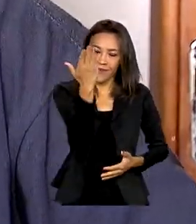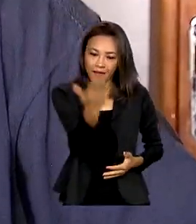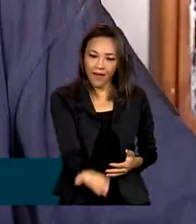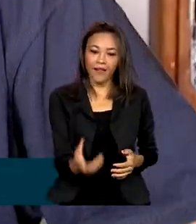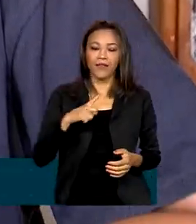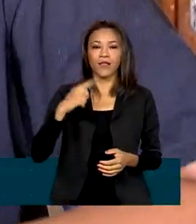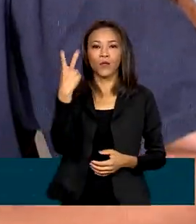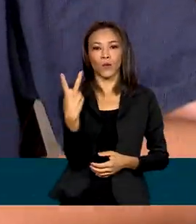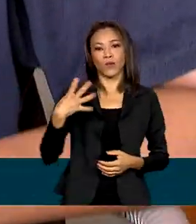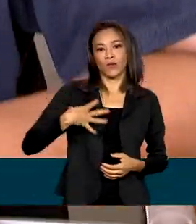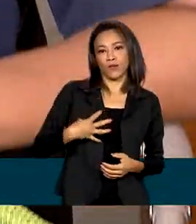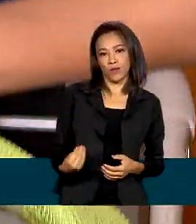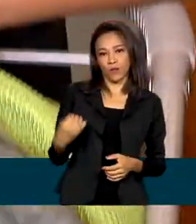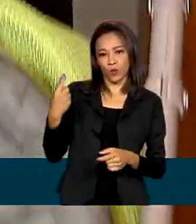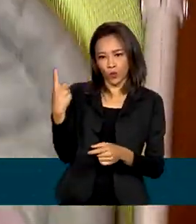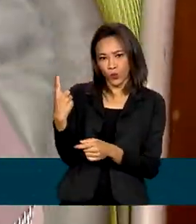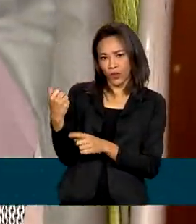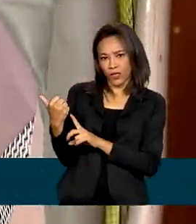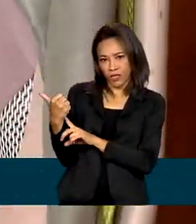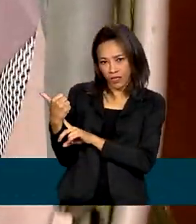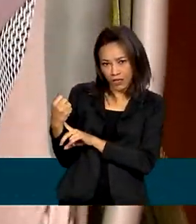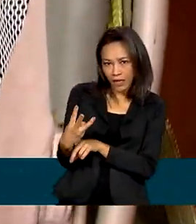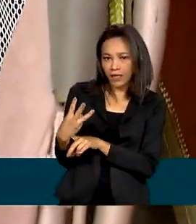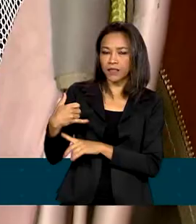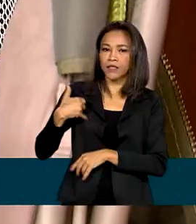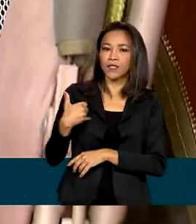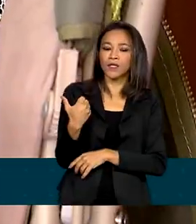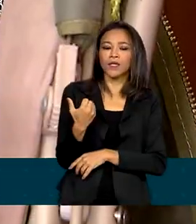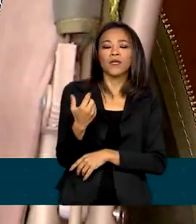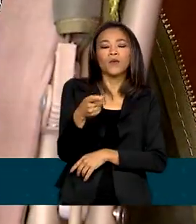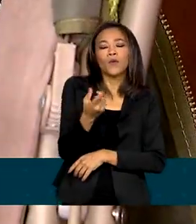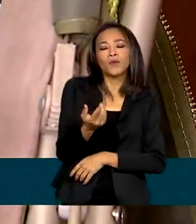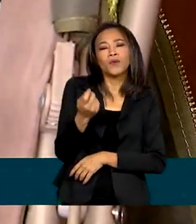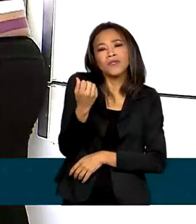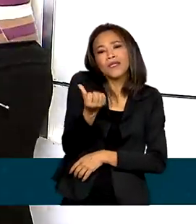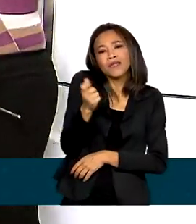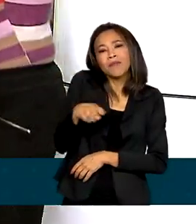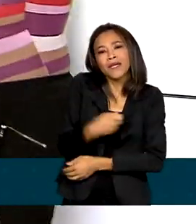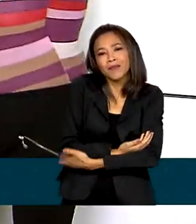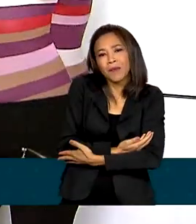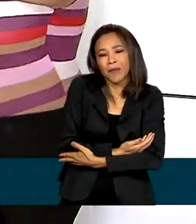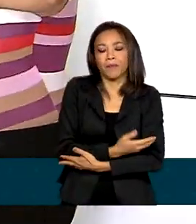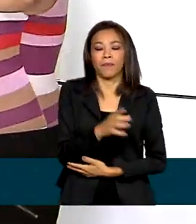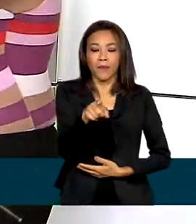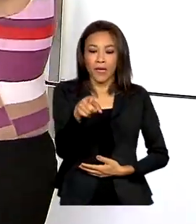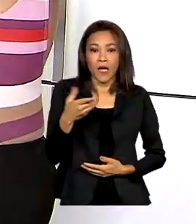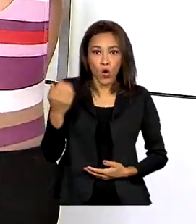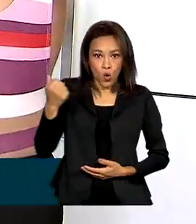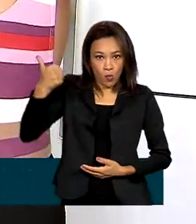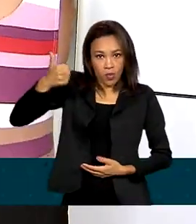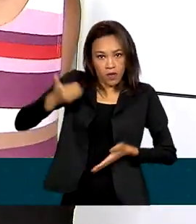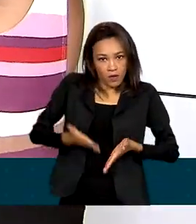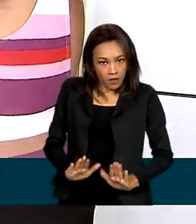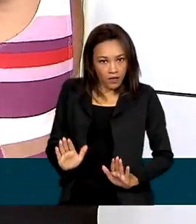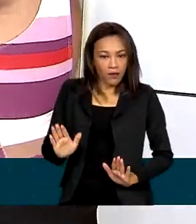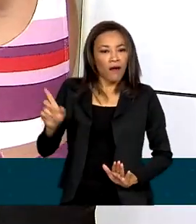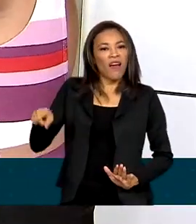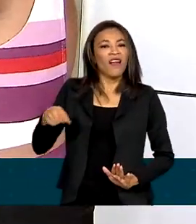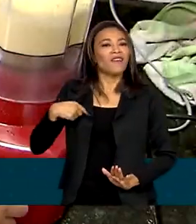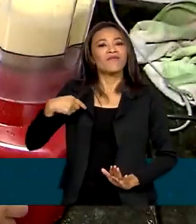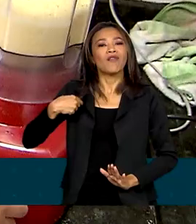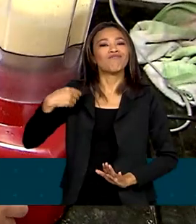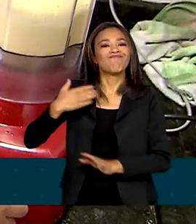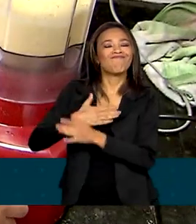o Daniel, de 13 anos, e o Davi, um bebê de 6 meses. Desde que o mais velho nasceu, ela deixou de trabalhar